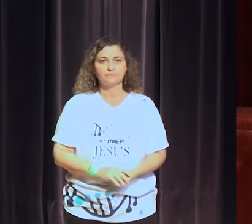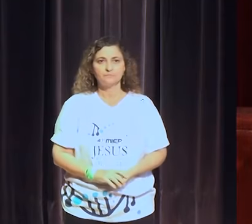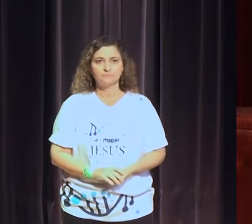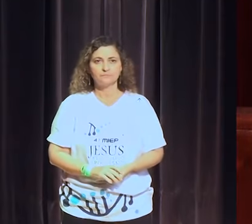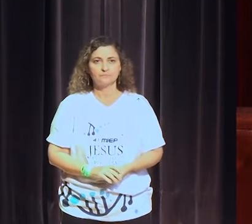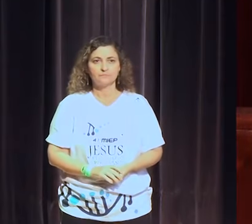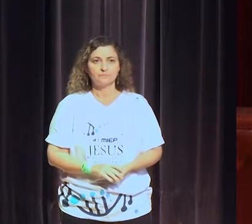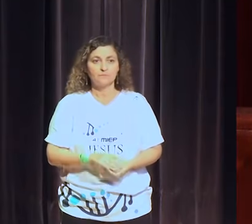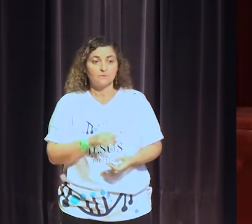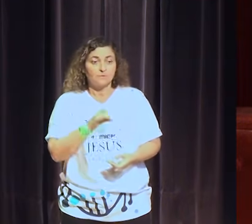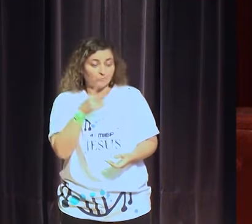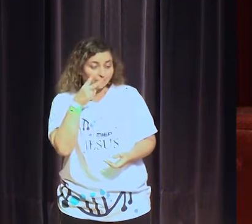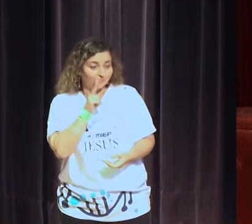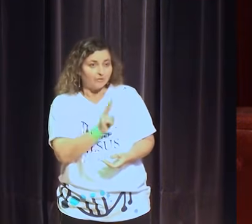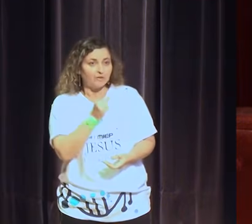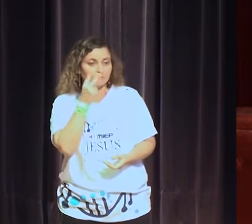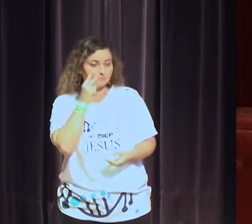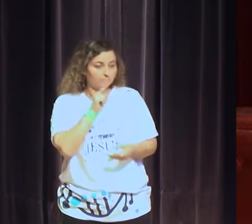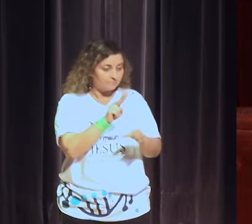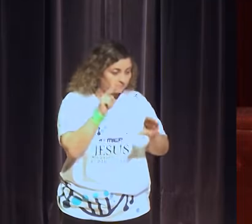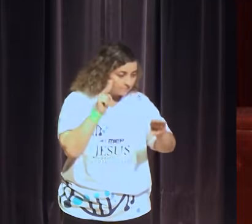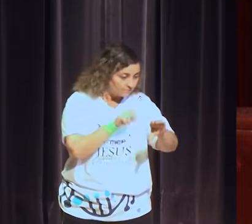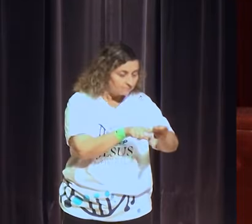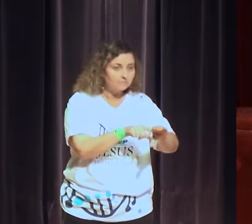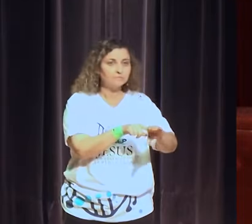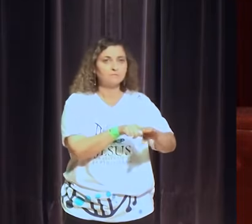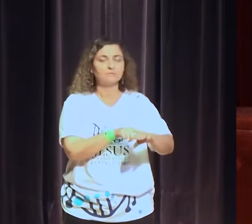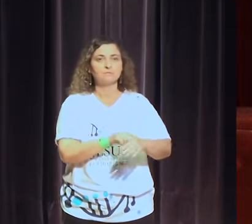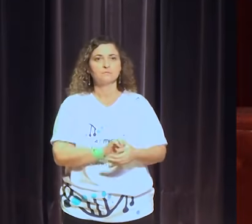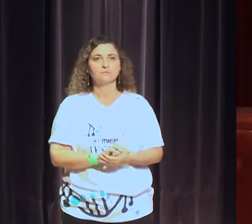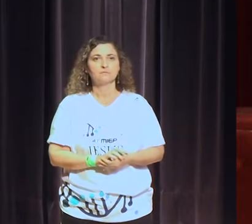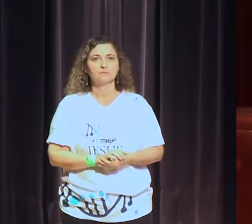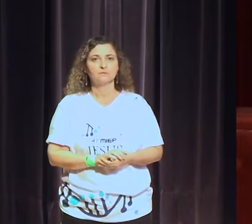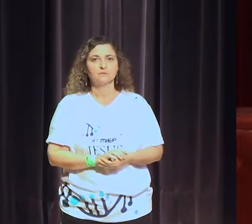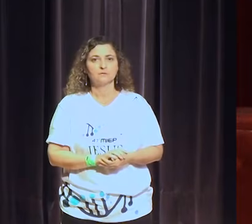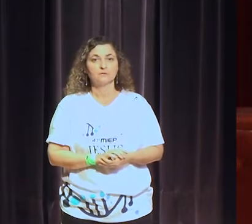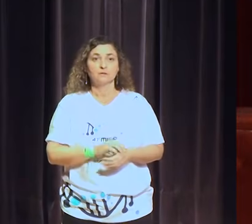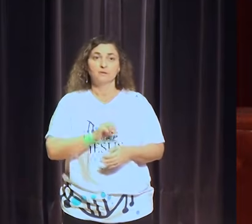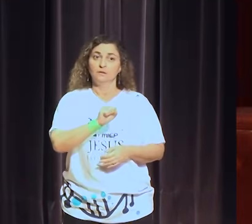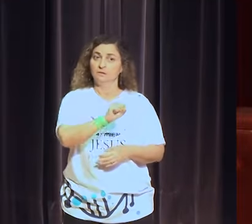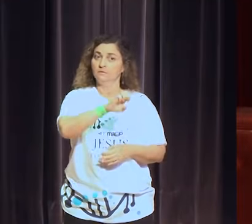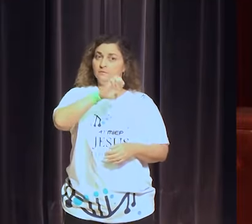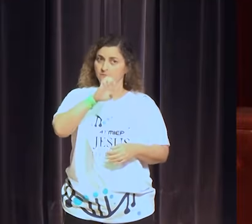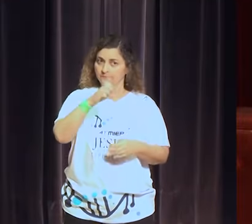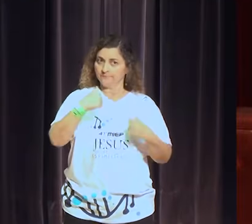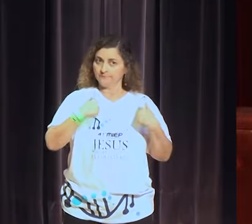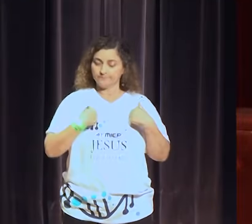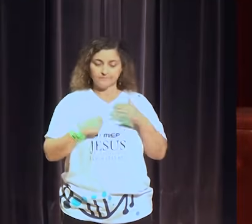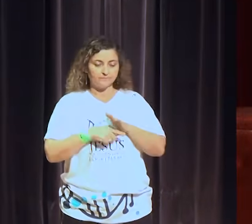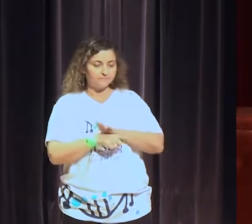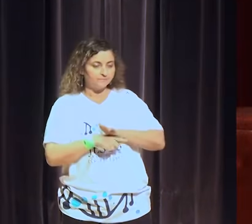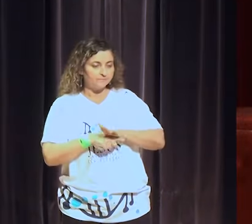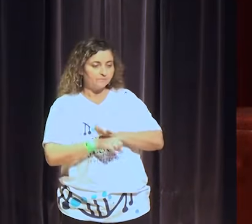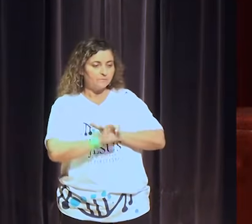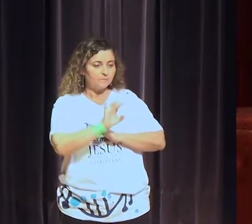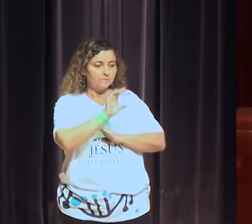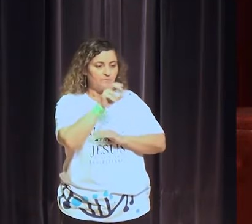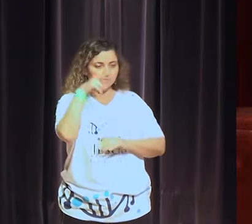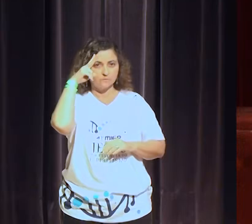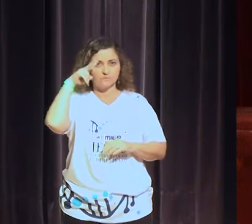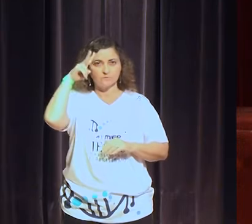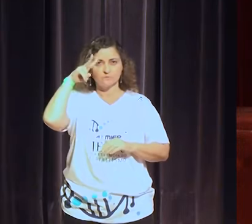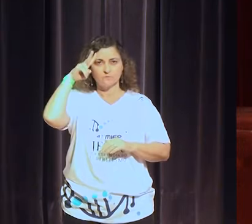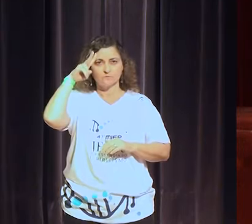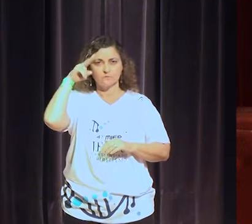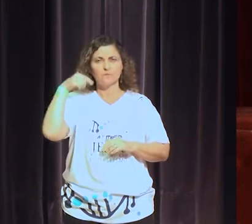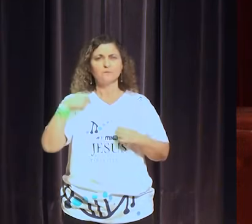Eu estou olhando o que é visível. Se eu estou numa abordagem puramente histórica, o que eu estou percebendo? Eu